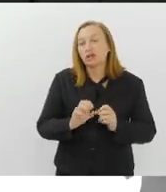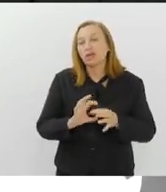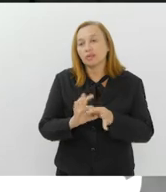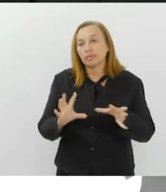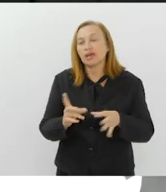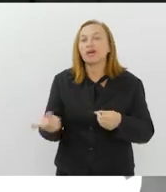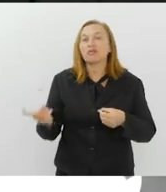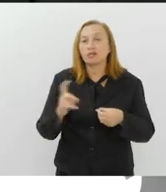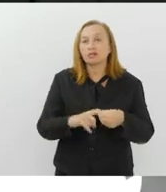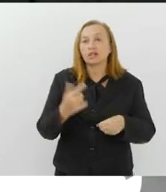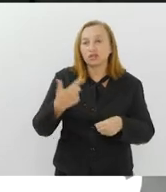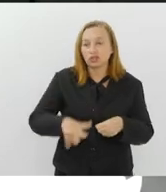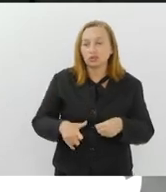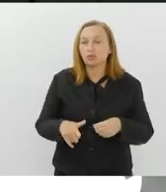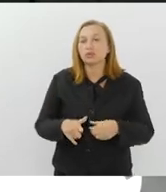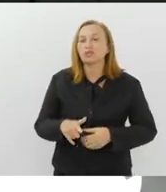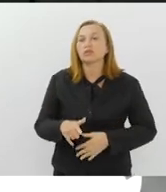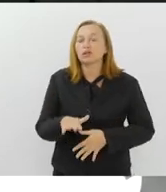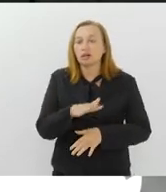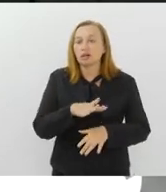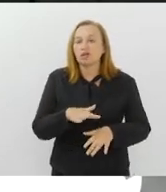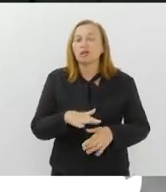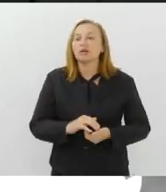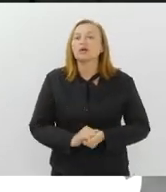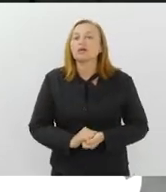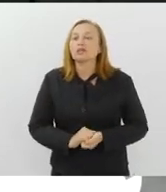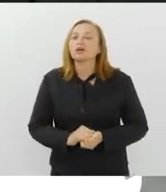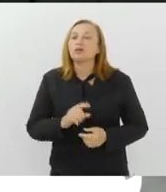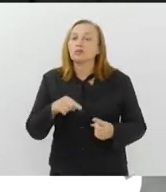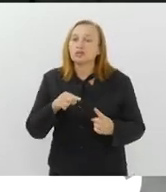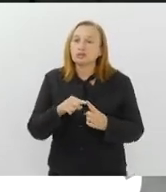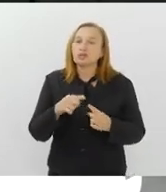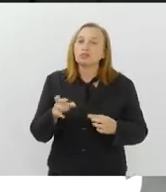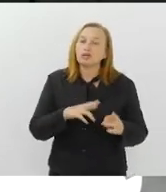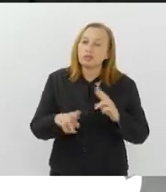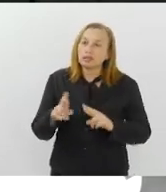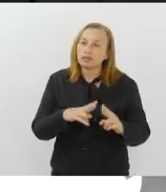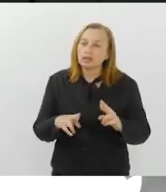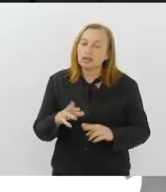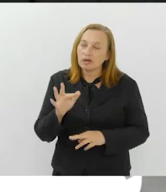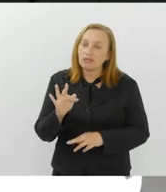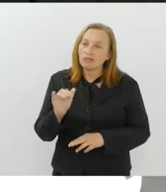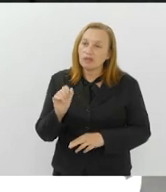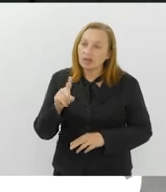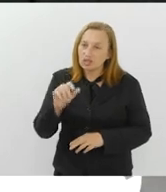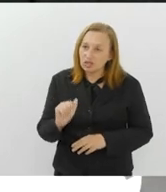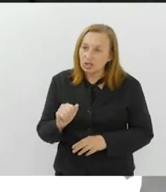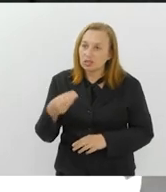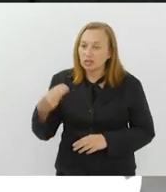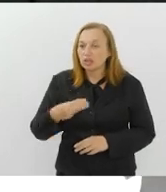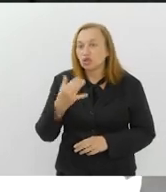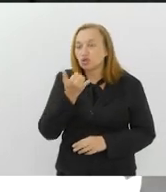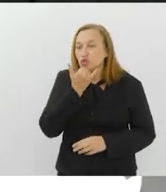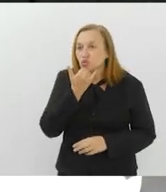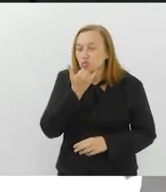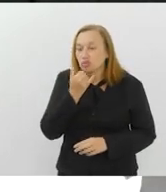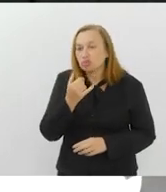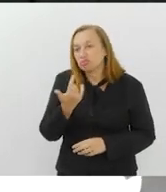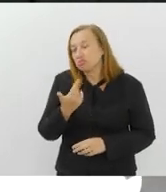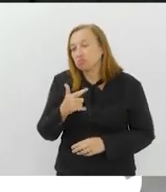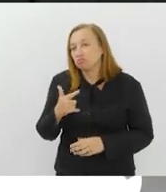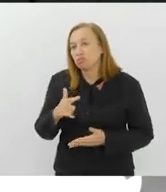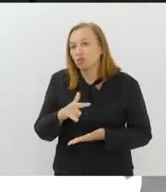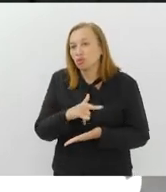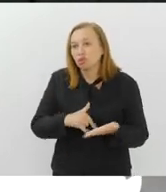ela comercializar novamente aquele produto. Então, objetivamente, com relação à faixa 3, peço primeiro, desculpa, que não era esse documento que eu estou